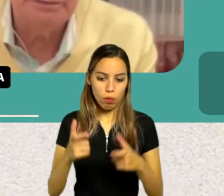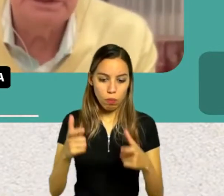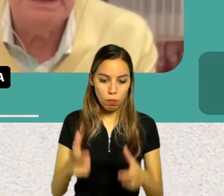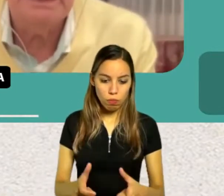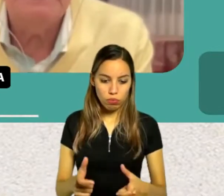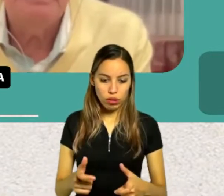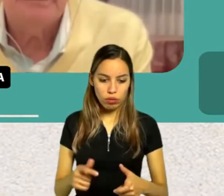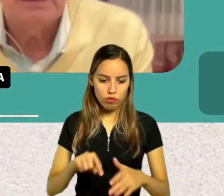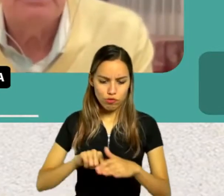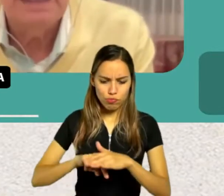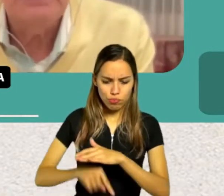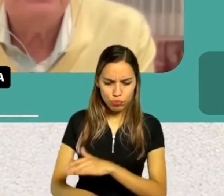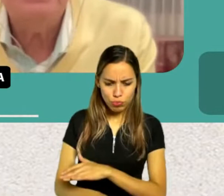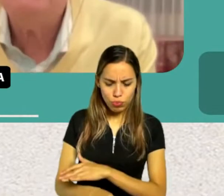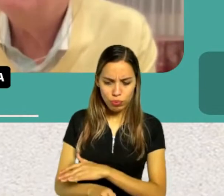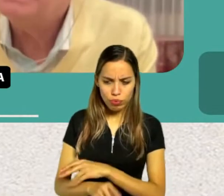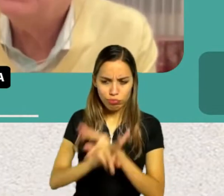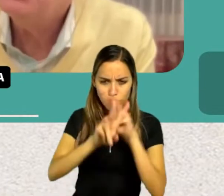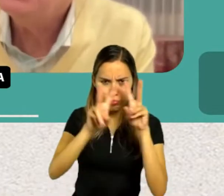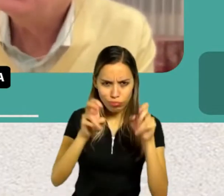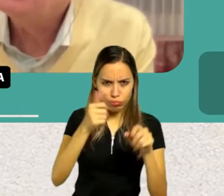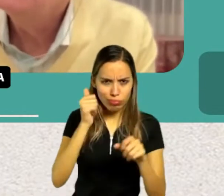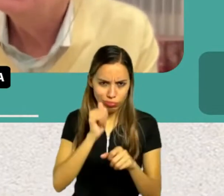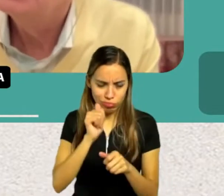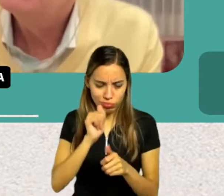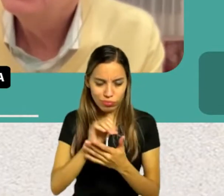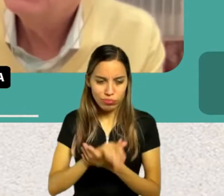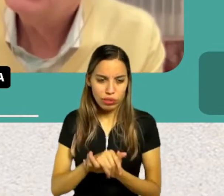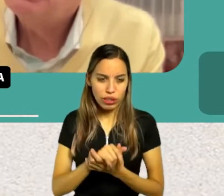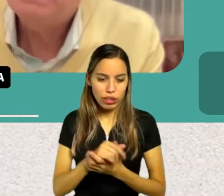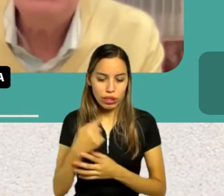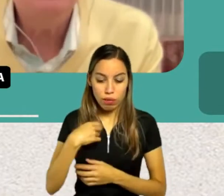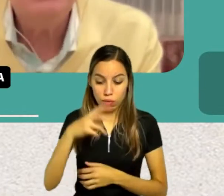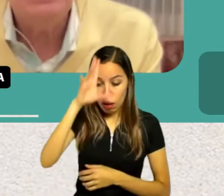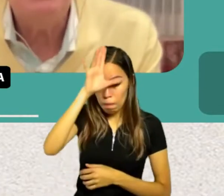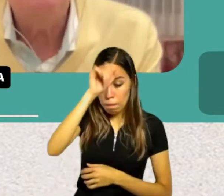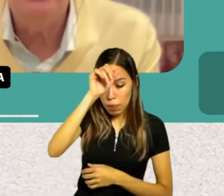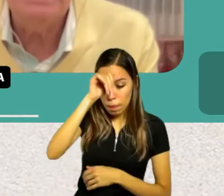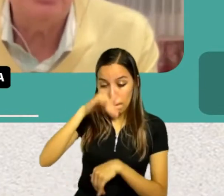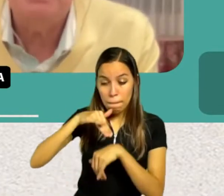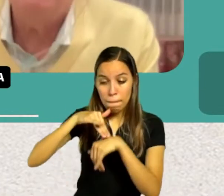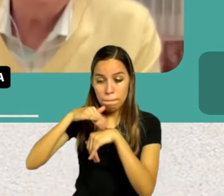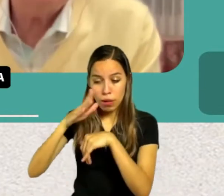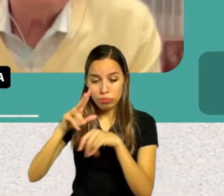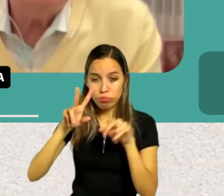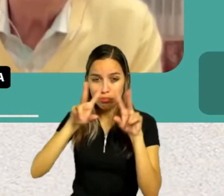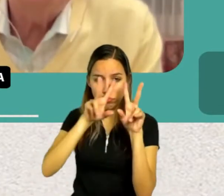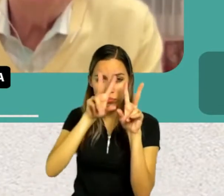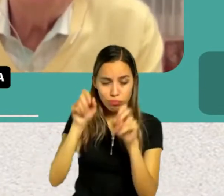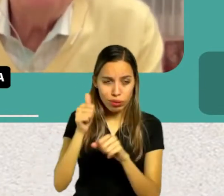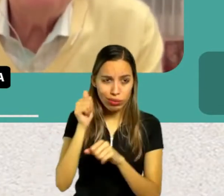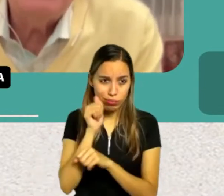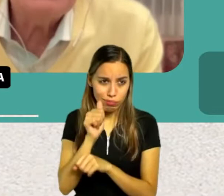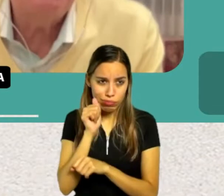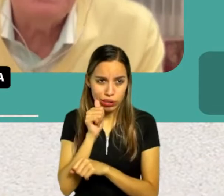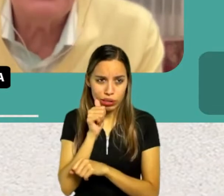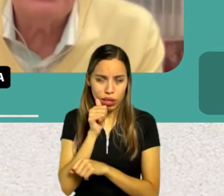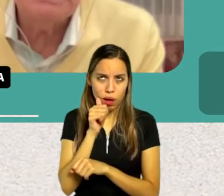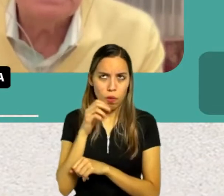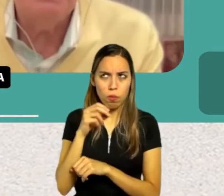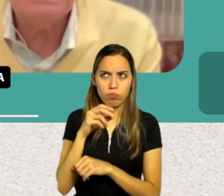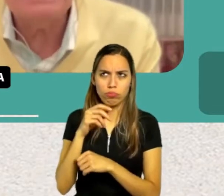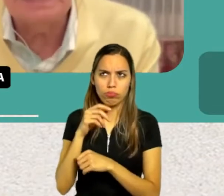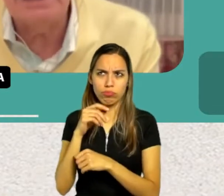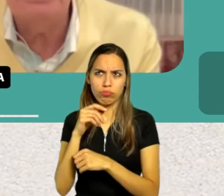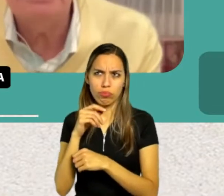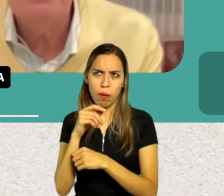realidade feminina, lugar onde eu aprendi, eu acho que aprendi o que é uma mulher, ou pelo menos cheguei um pouco mais perto